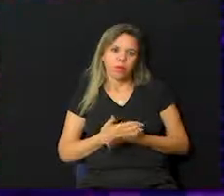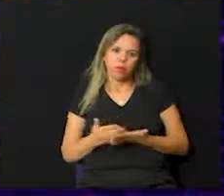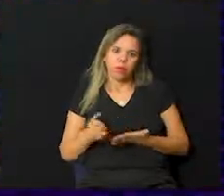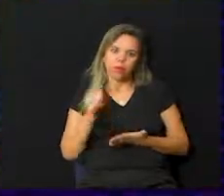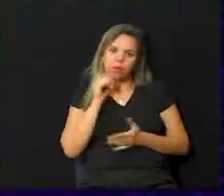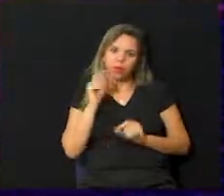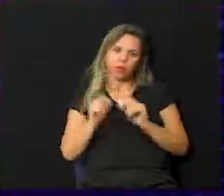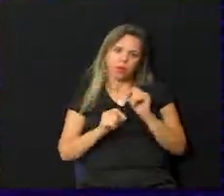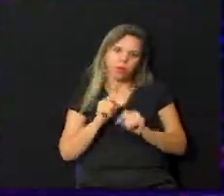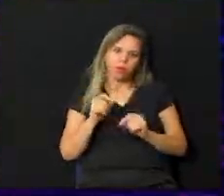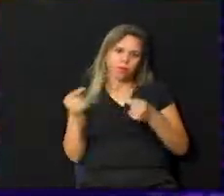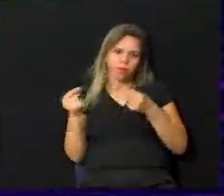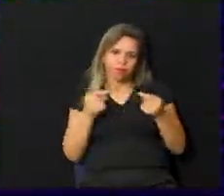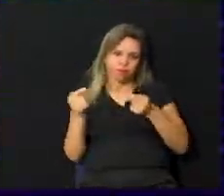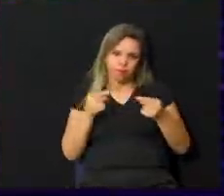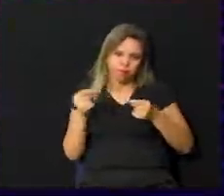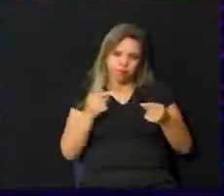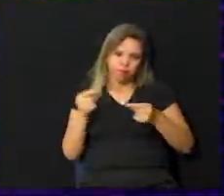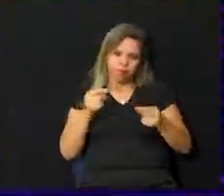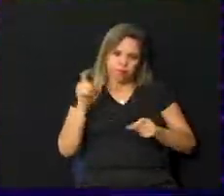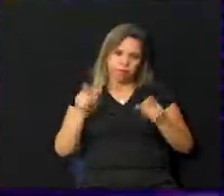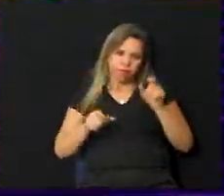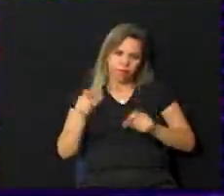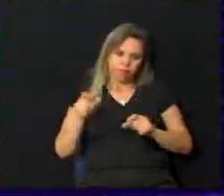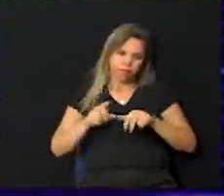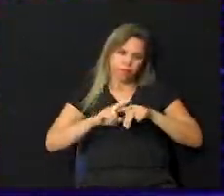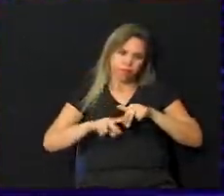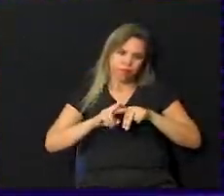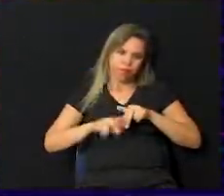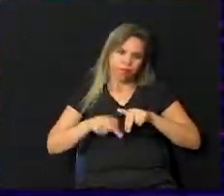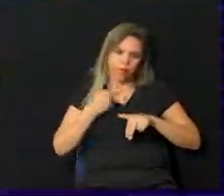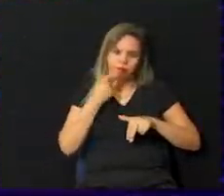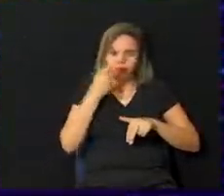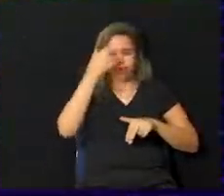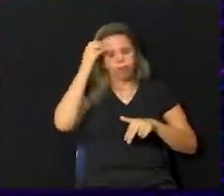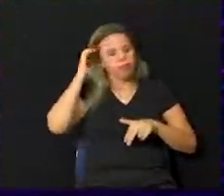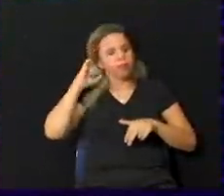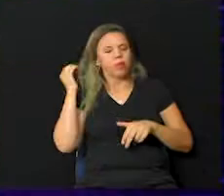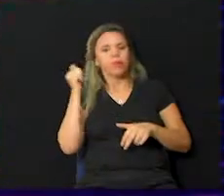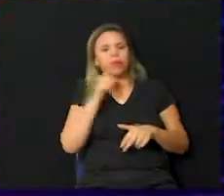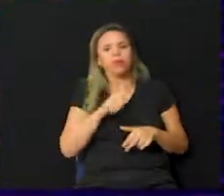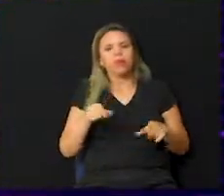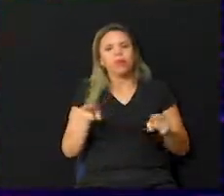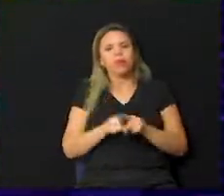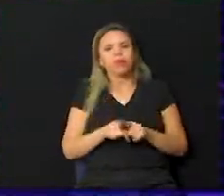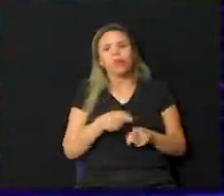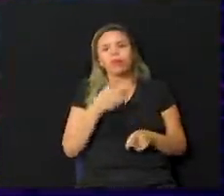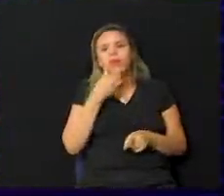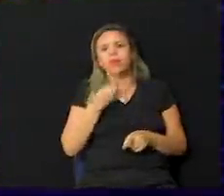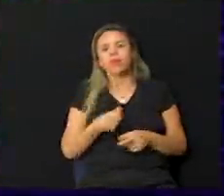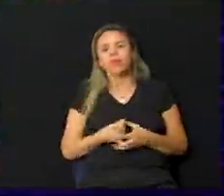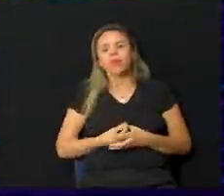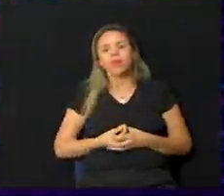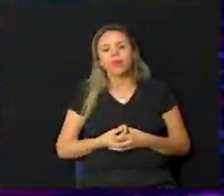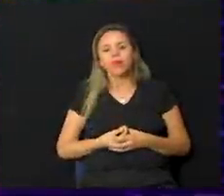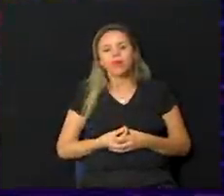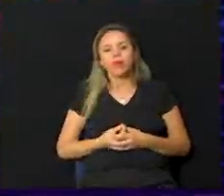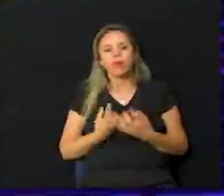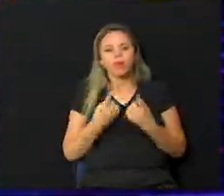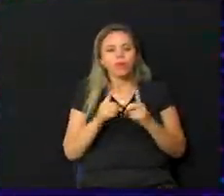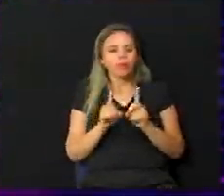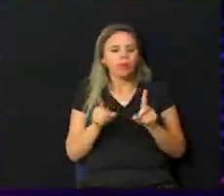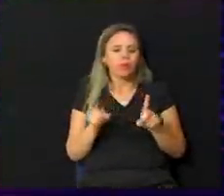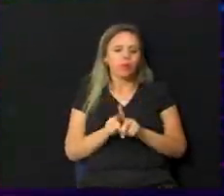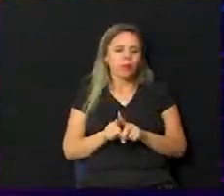muitas vezes uma competição entre pessoas do mesmo gênero. E quando eu falo isso, não falo só entre mulheres, mas também entre homens, né? Que competem entre